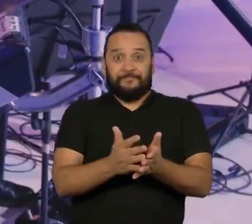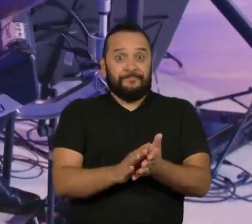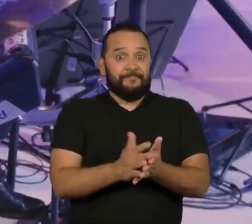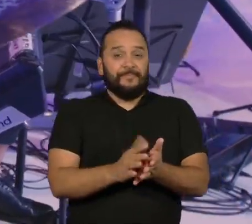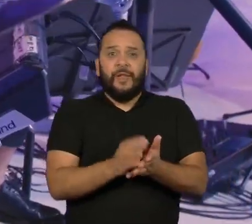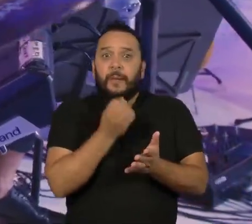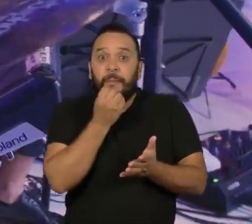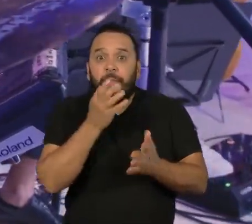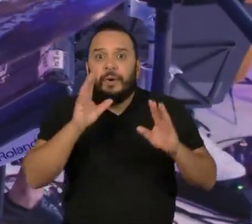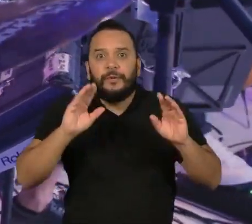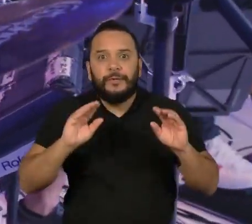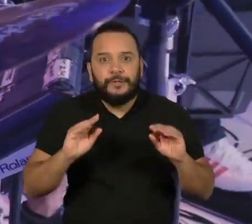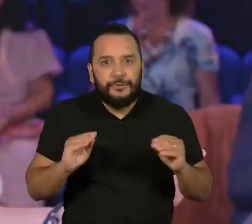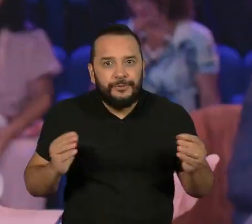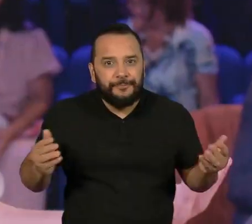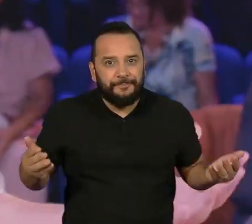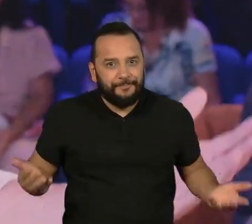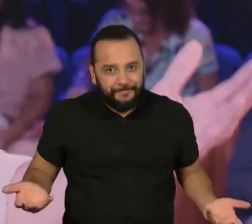Boa noite.